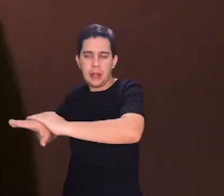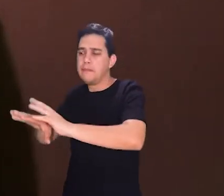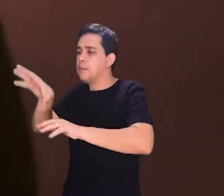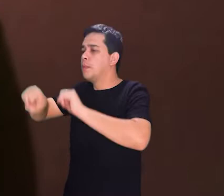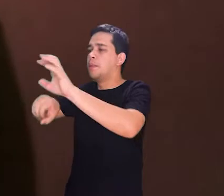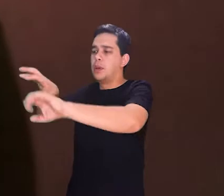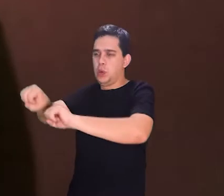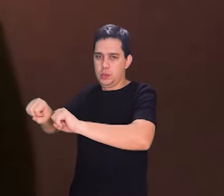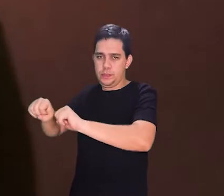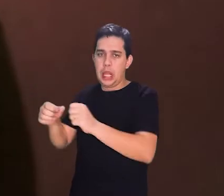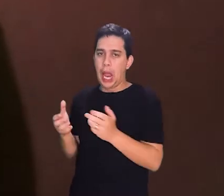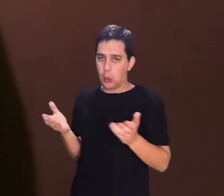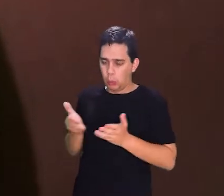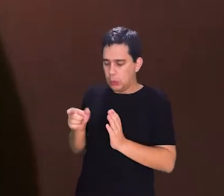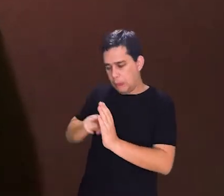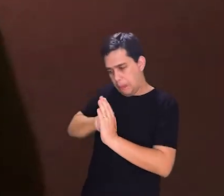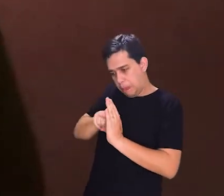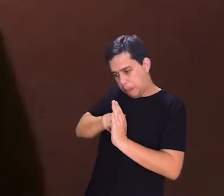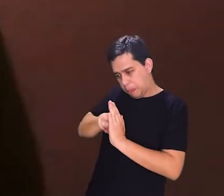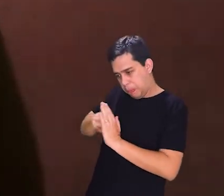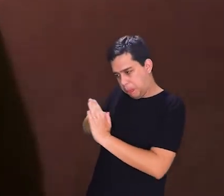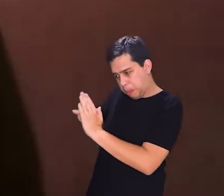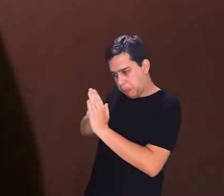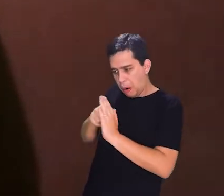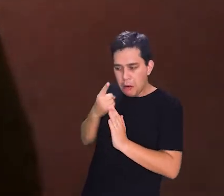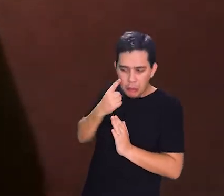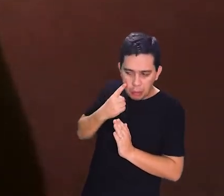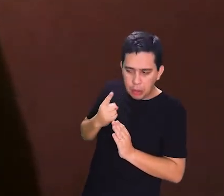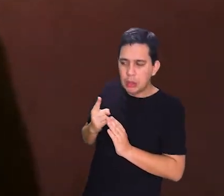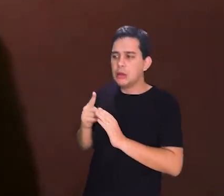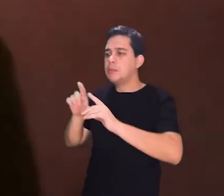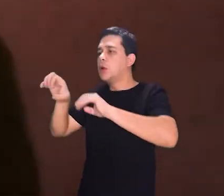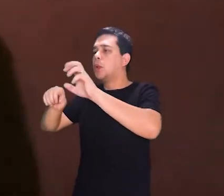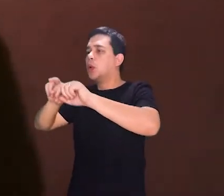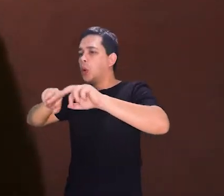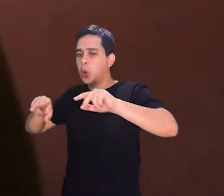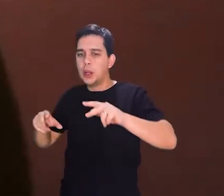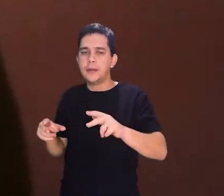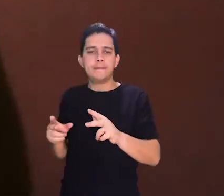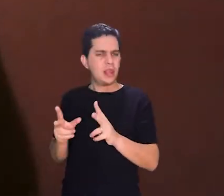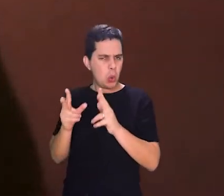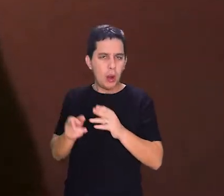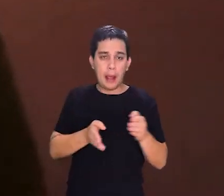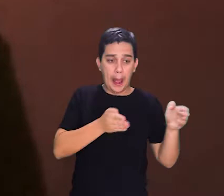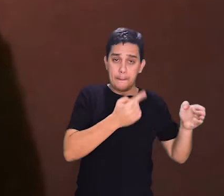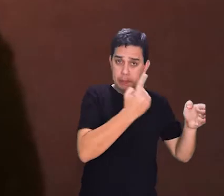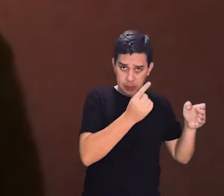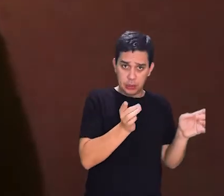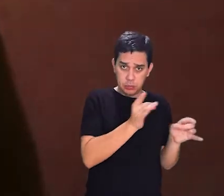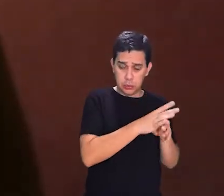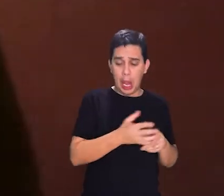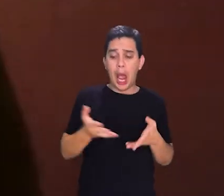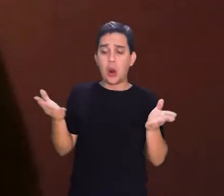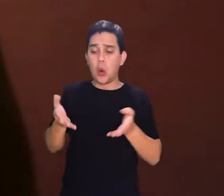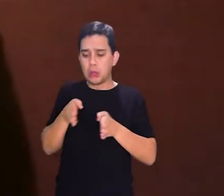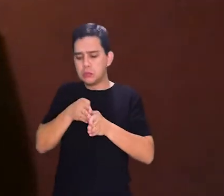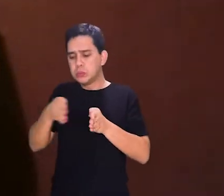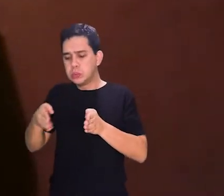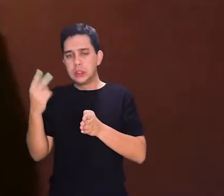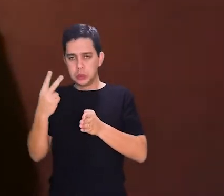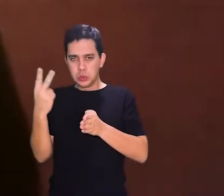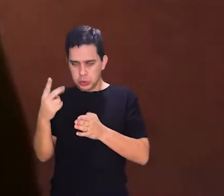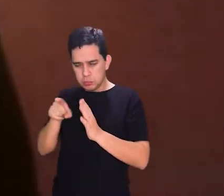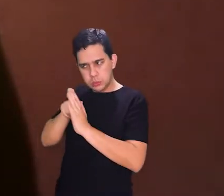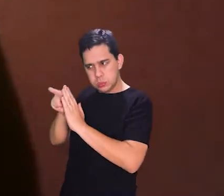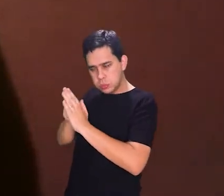foi apreendido nessa segunda fase, como a gente fez na primeira. A gente avaliou o material da